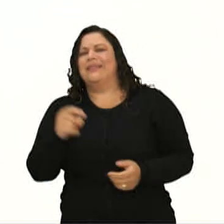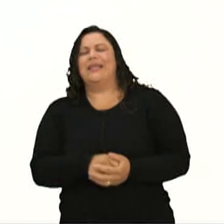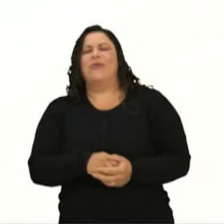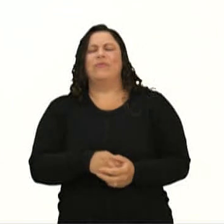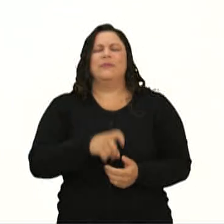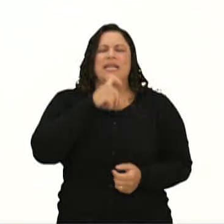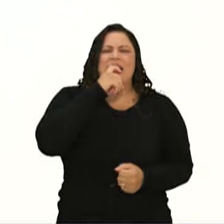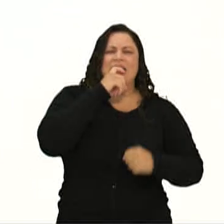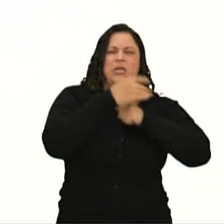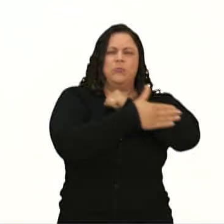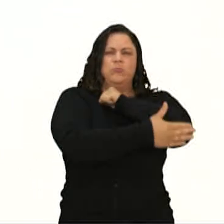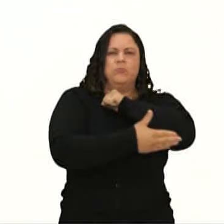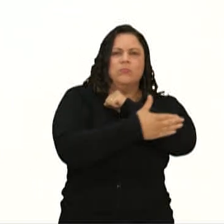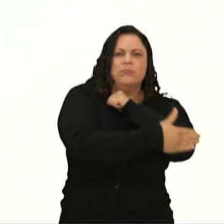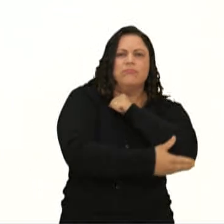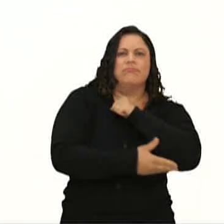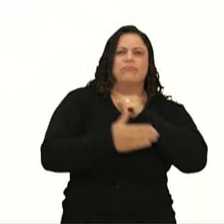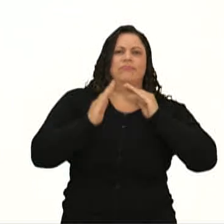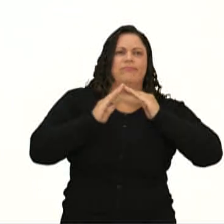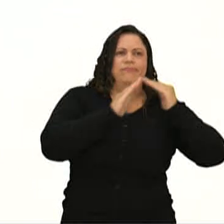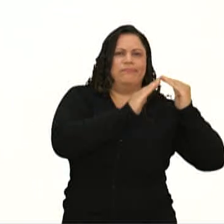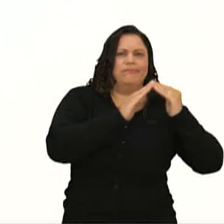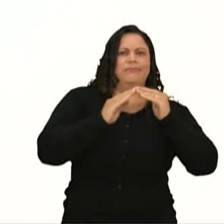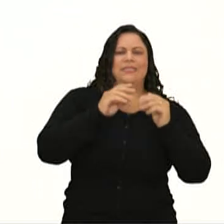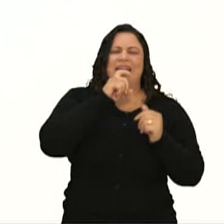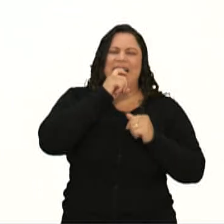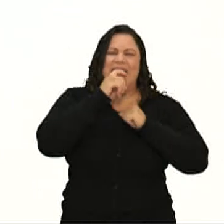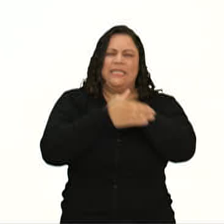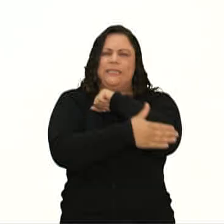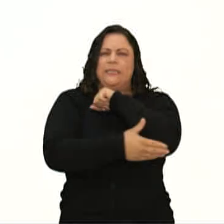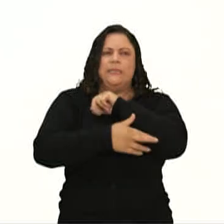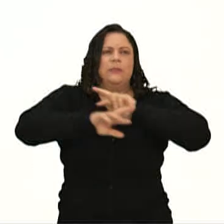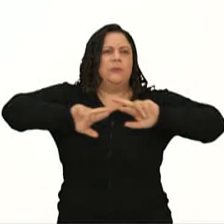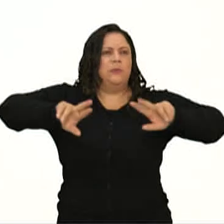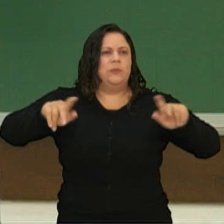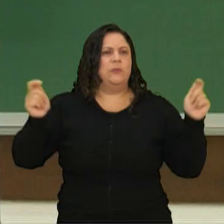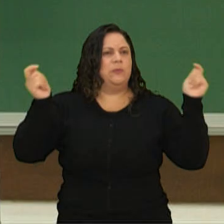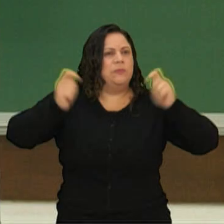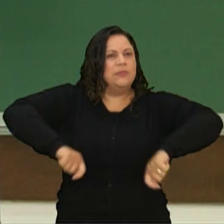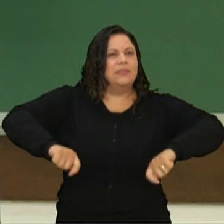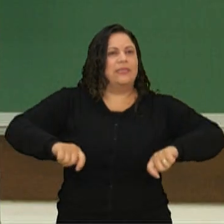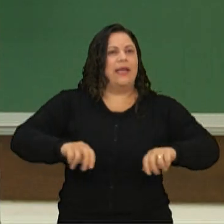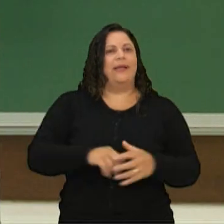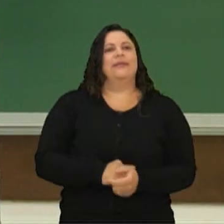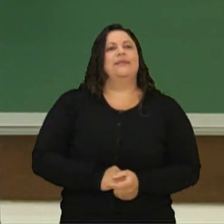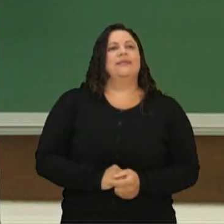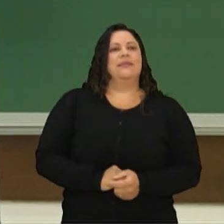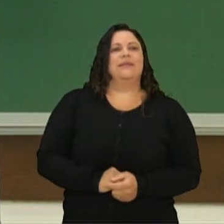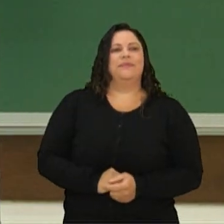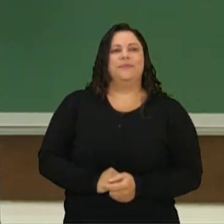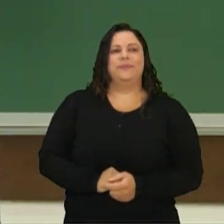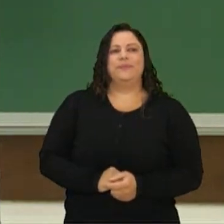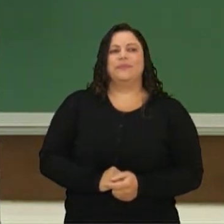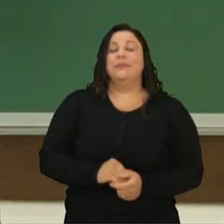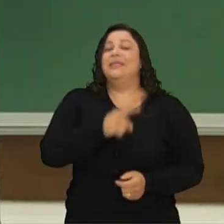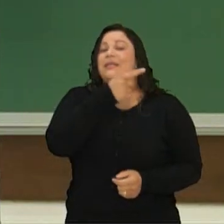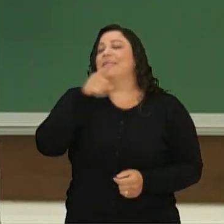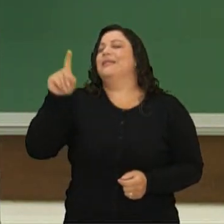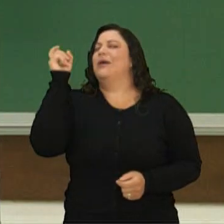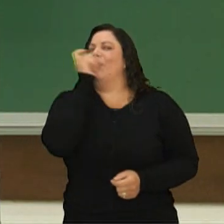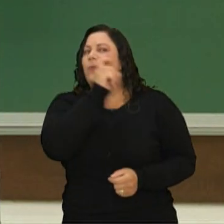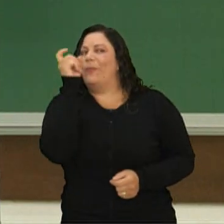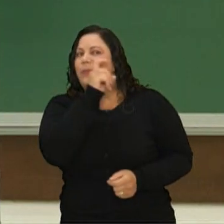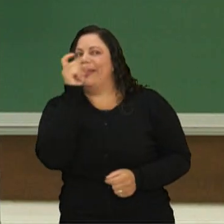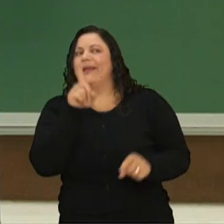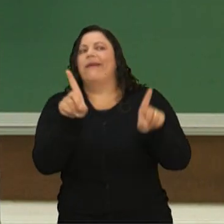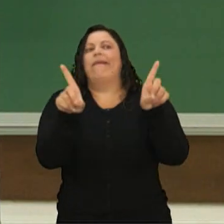terás ciúme pelas coisas que o outro tem. Ou seja, esses são os mandamentos ditados por Moisés, nessa figura, né,